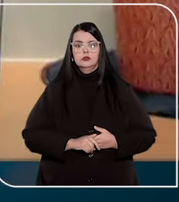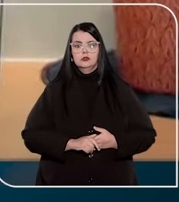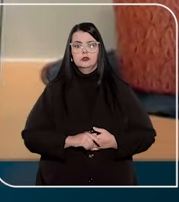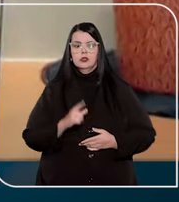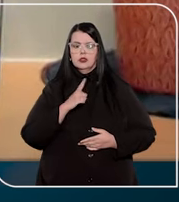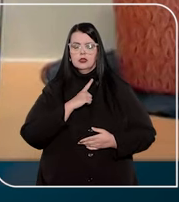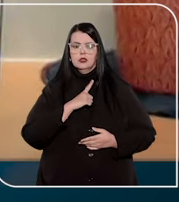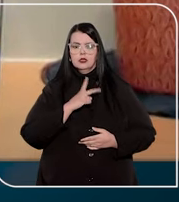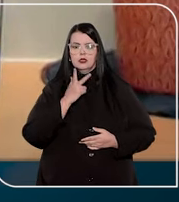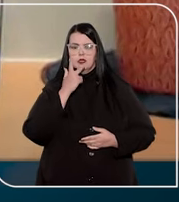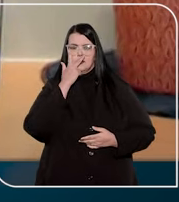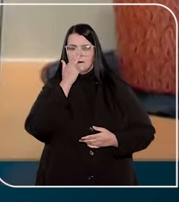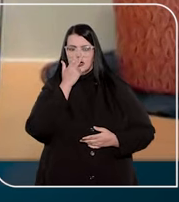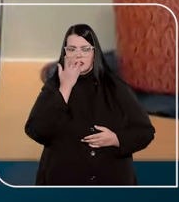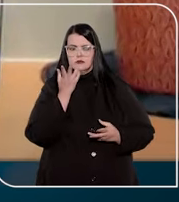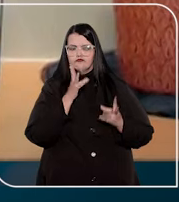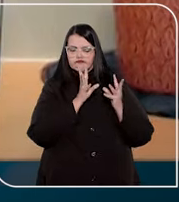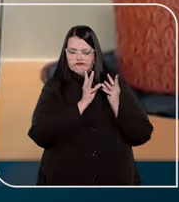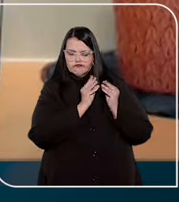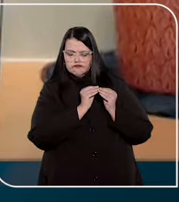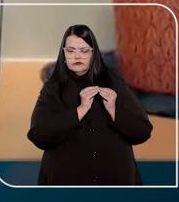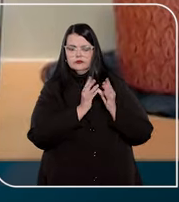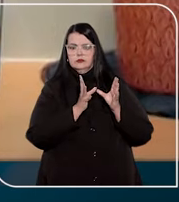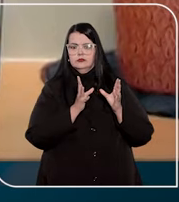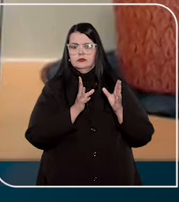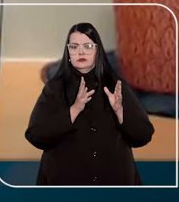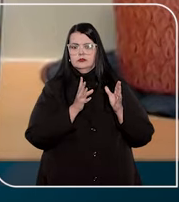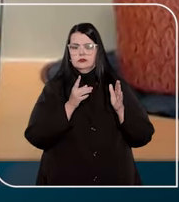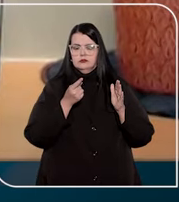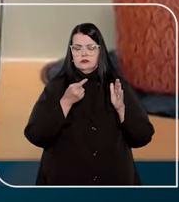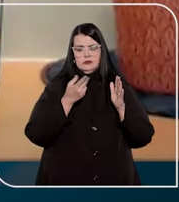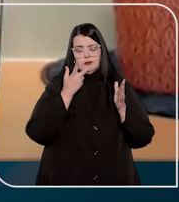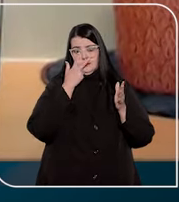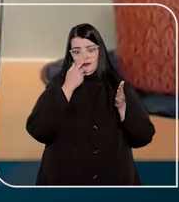um caminho mais estreito para ser percorrido,